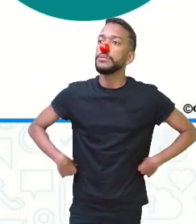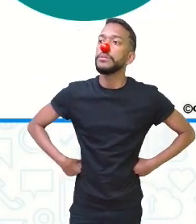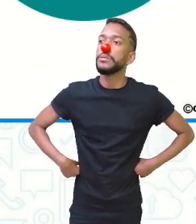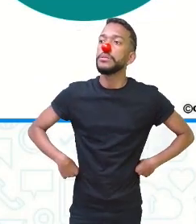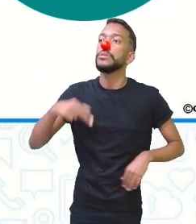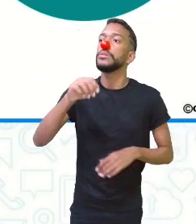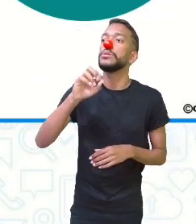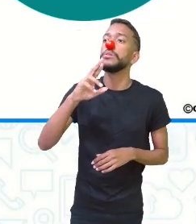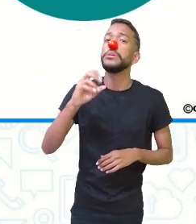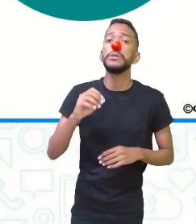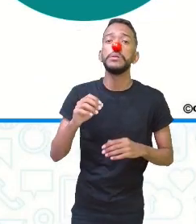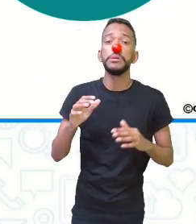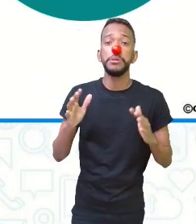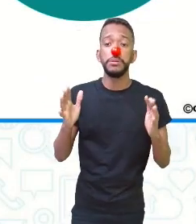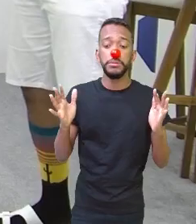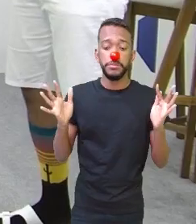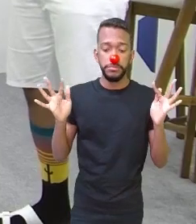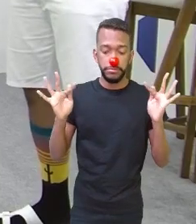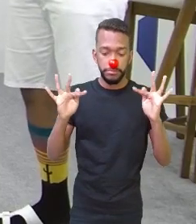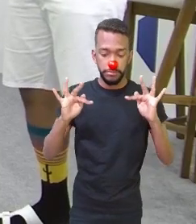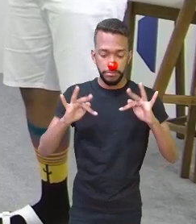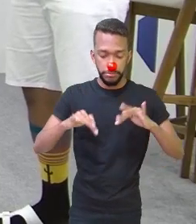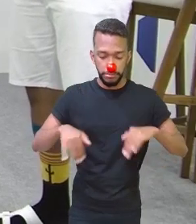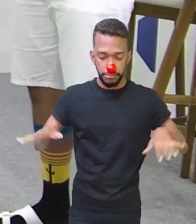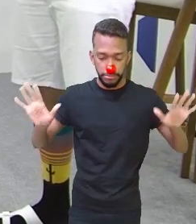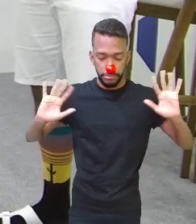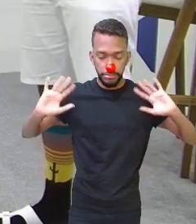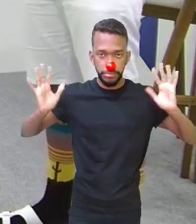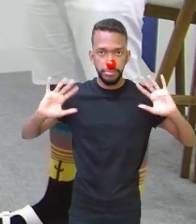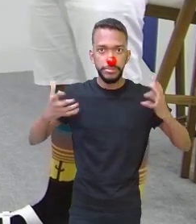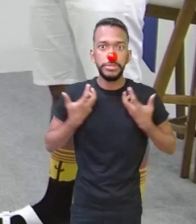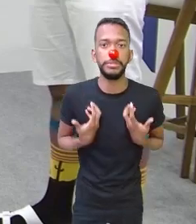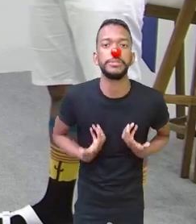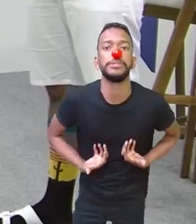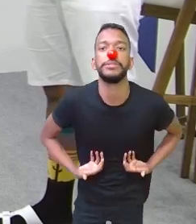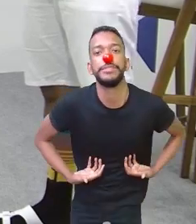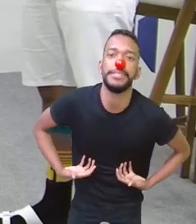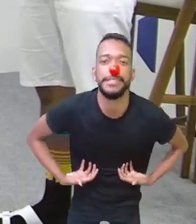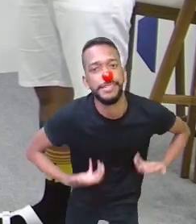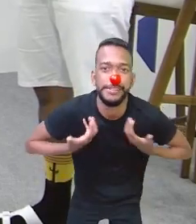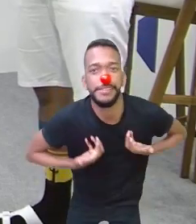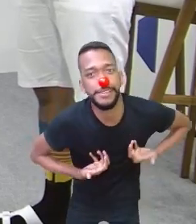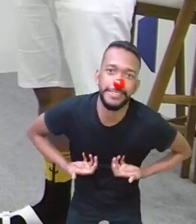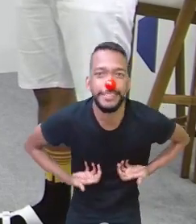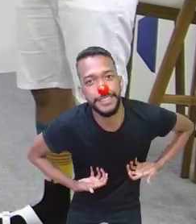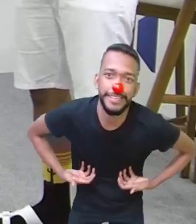dando aula. E a gente vai ficando aqui. Tchau, que eu cansei.